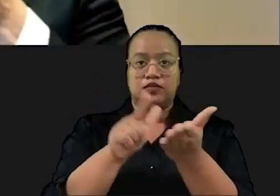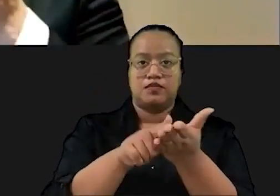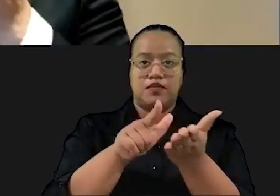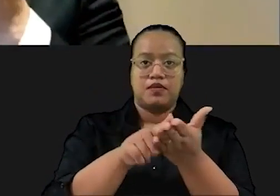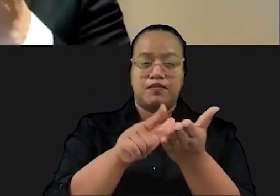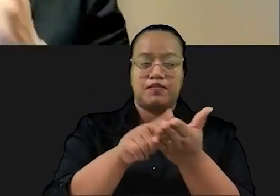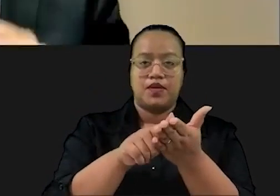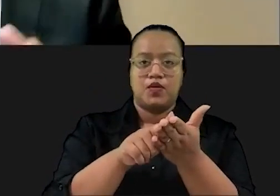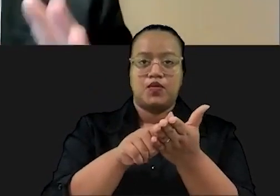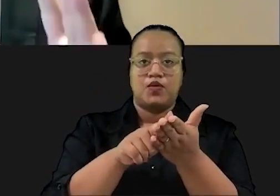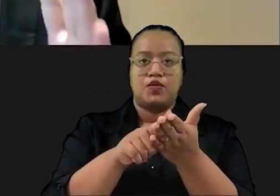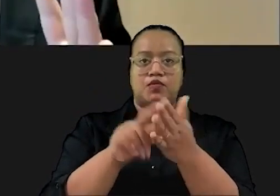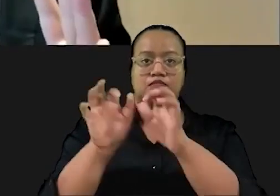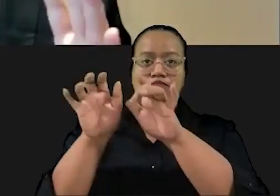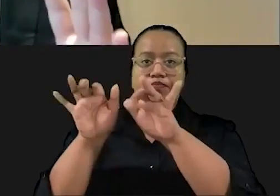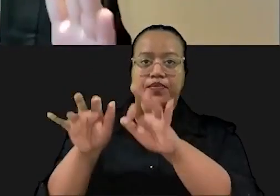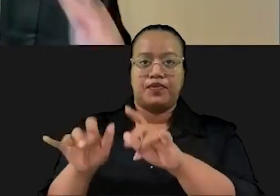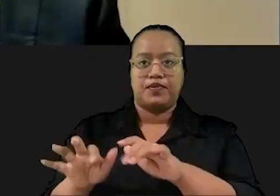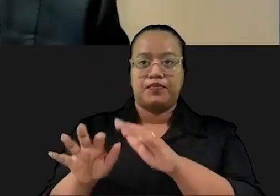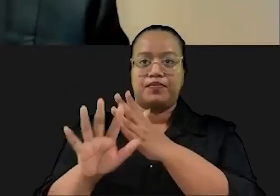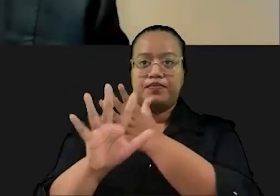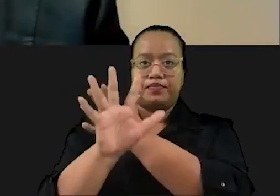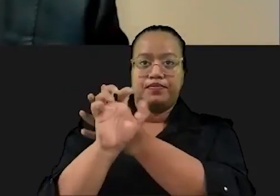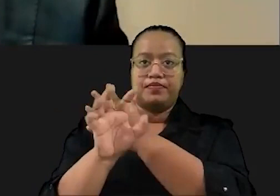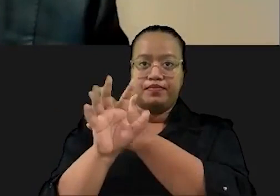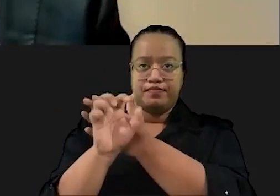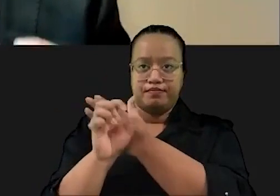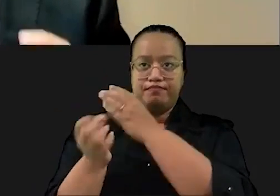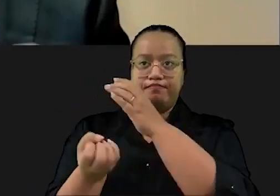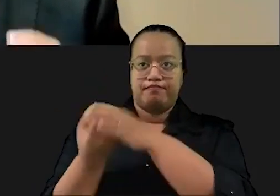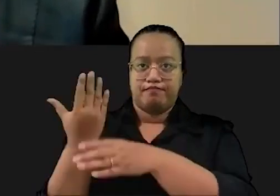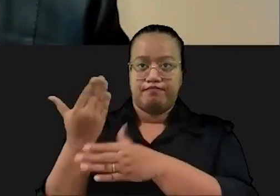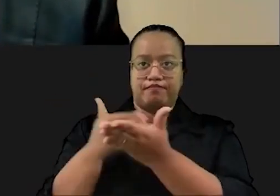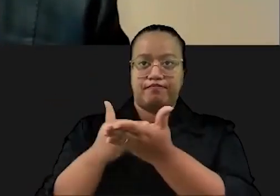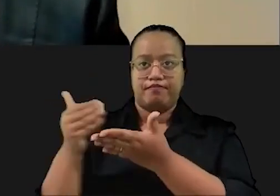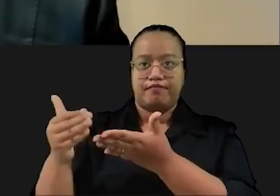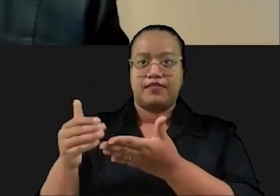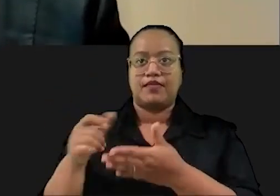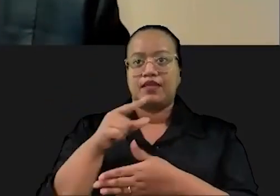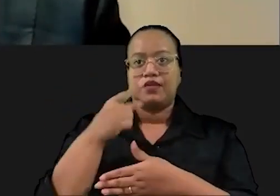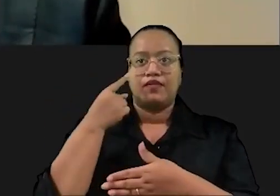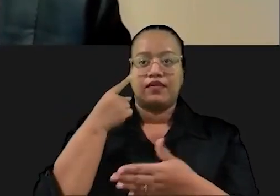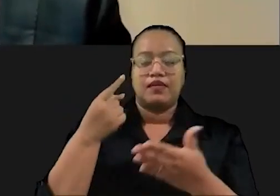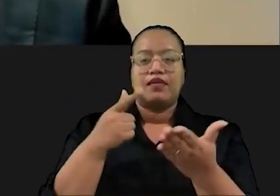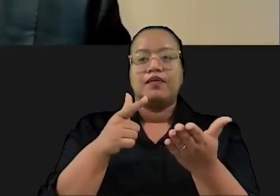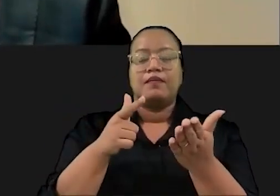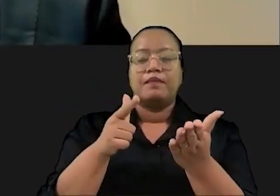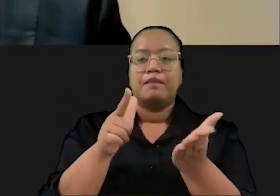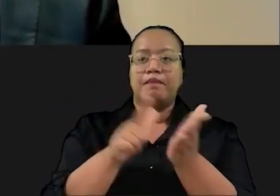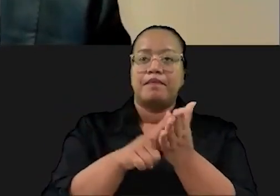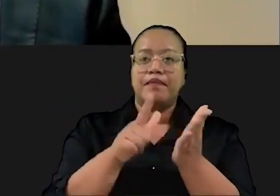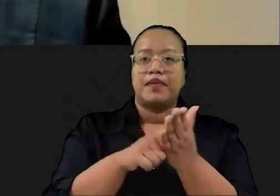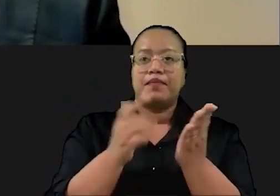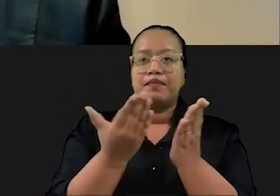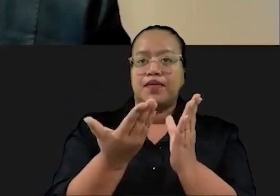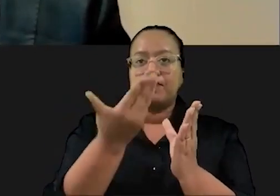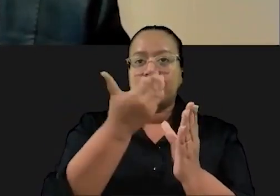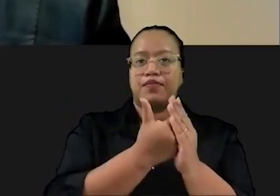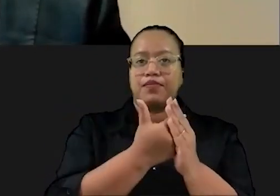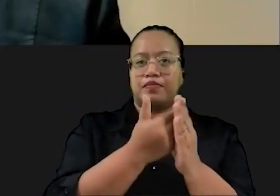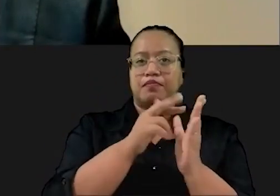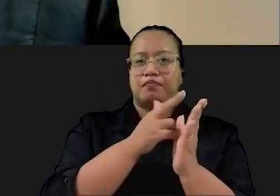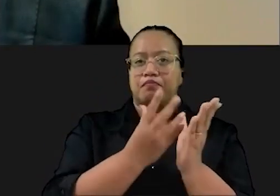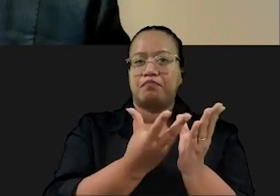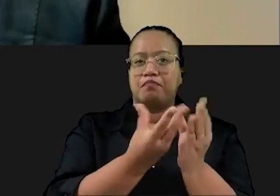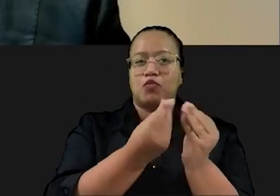aqui. Processo como algo físico, processo igual a autos. Então, os conceitos nossos